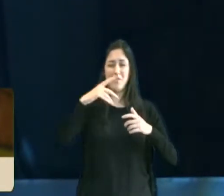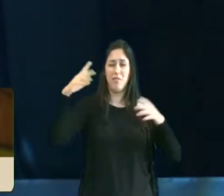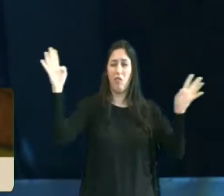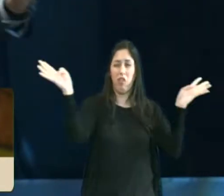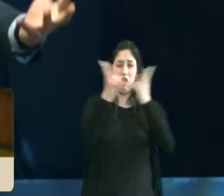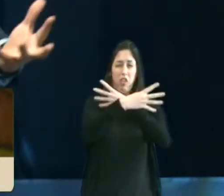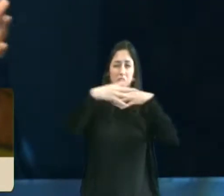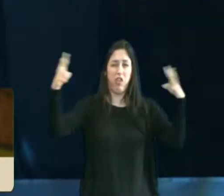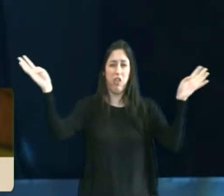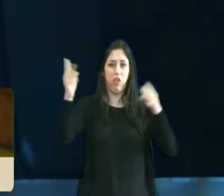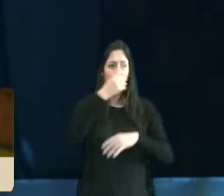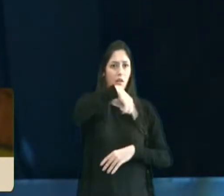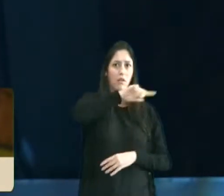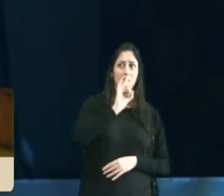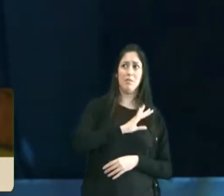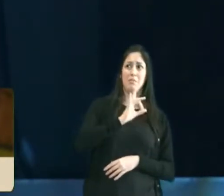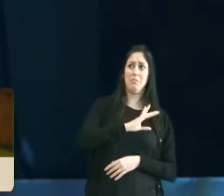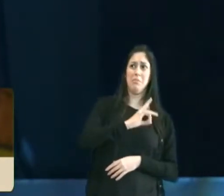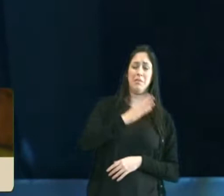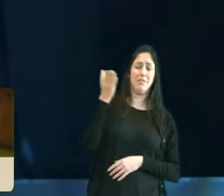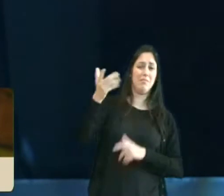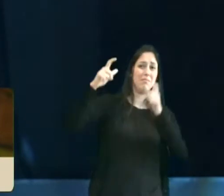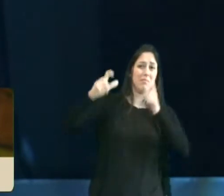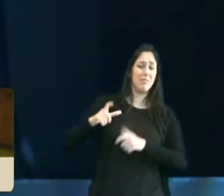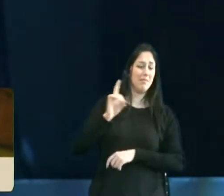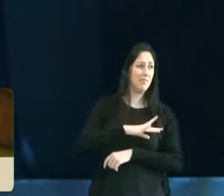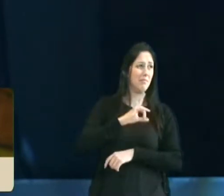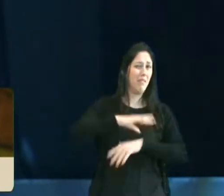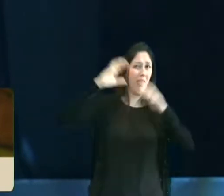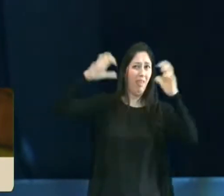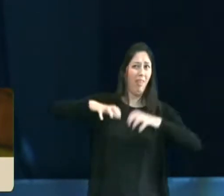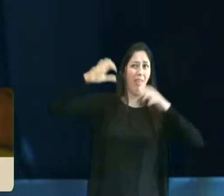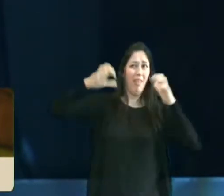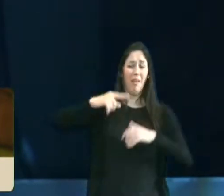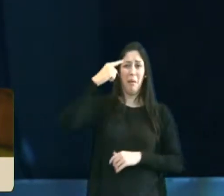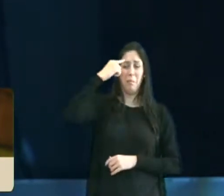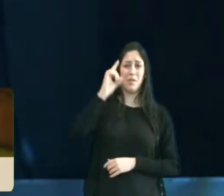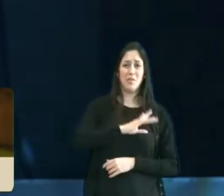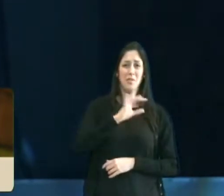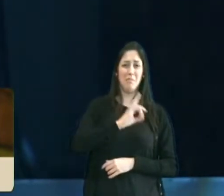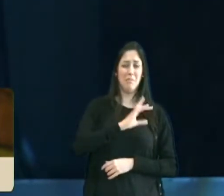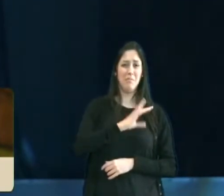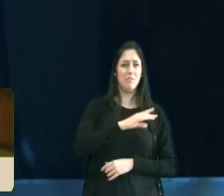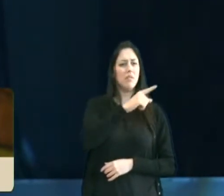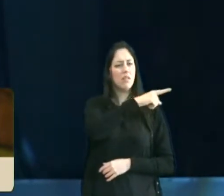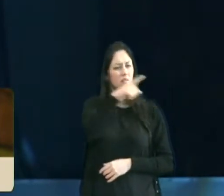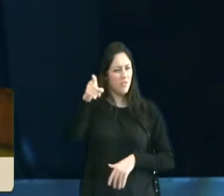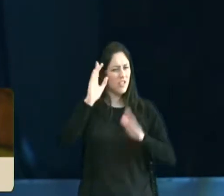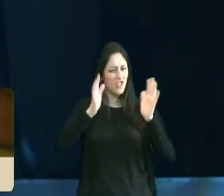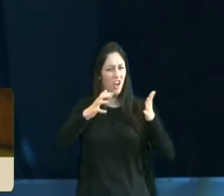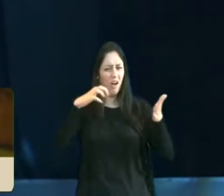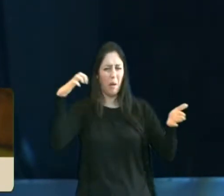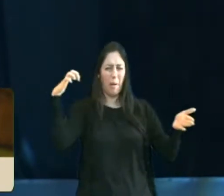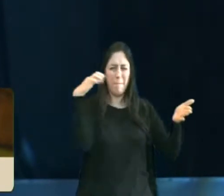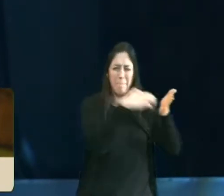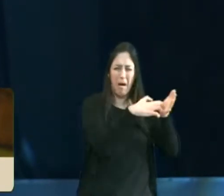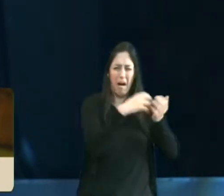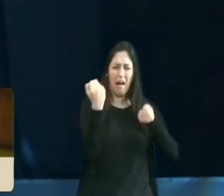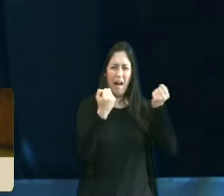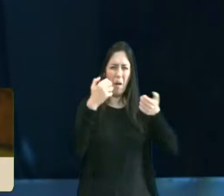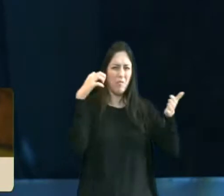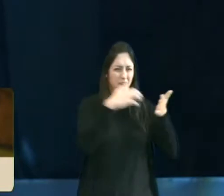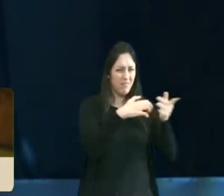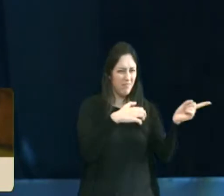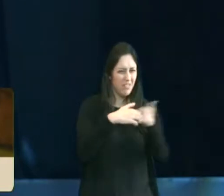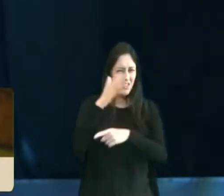ficaram apavorados, onde eles acharam que iam morrer. Eu não sei quem já sofreu um acidente, ou já teve